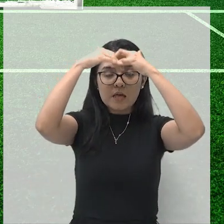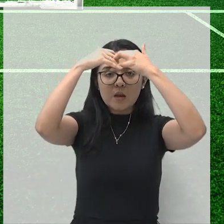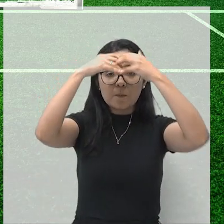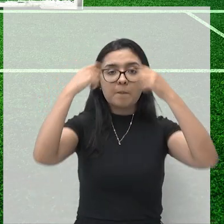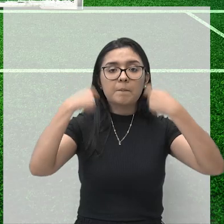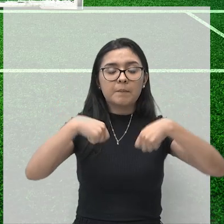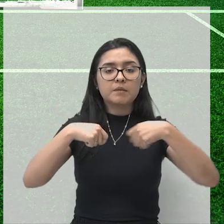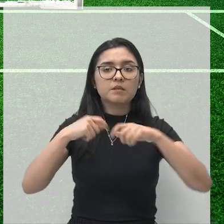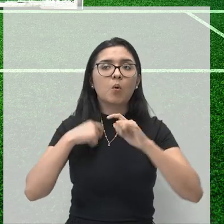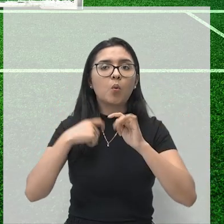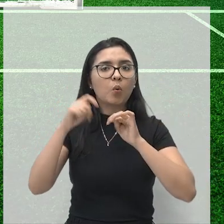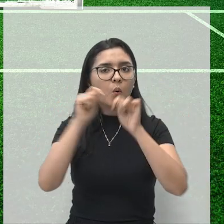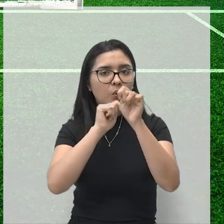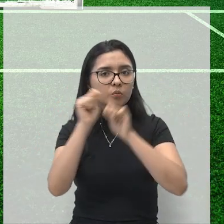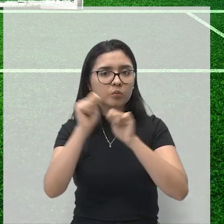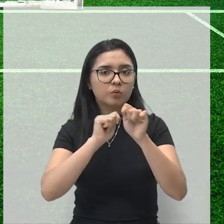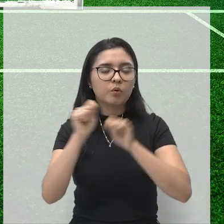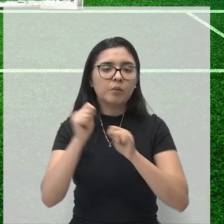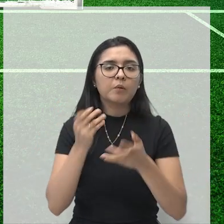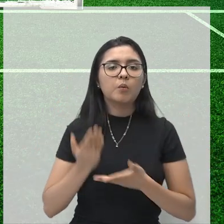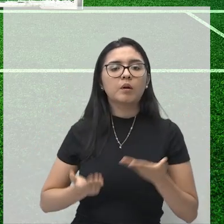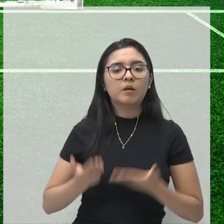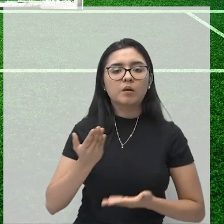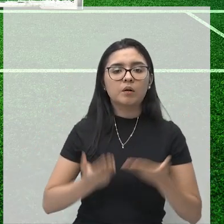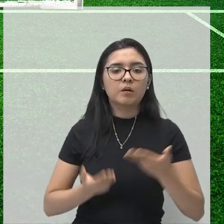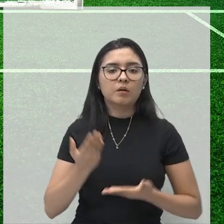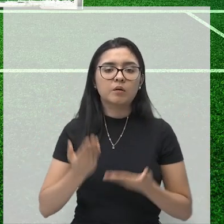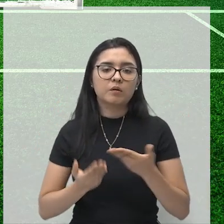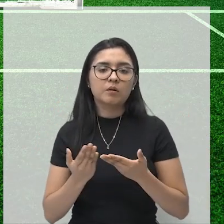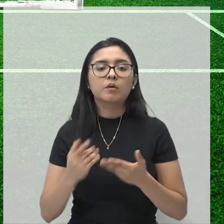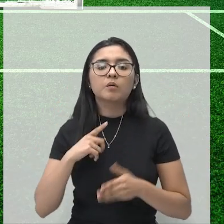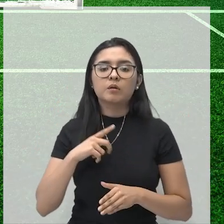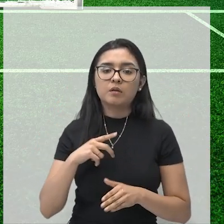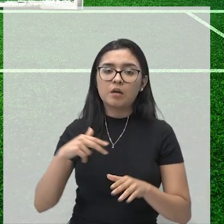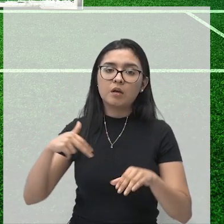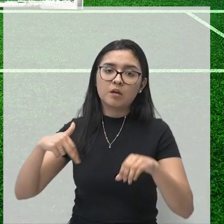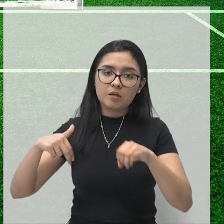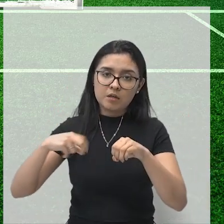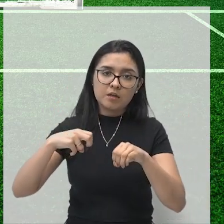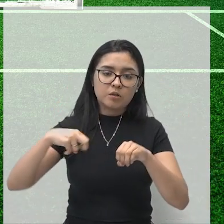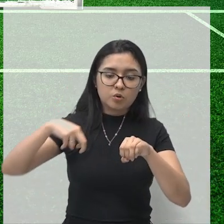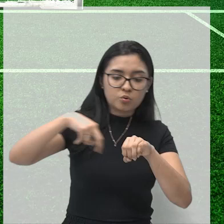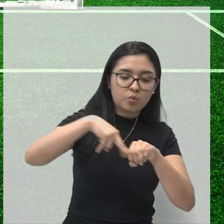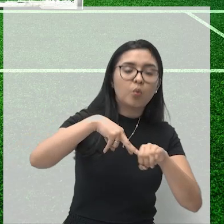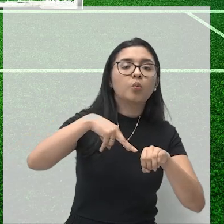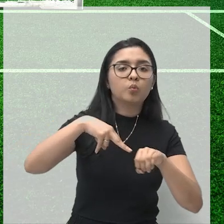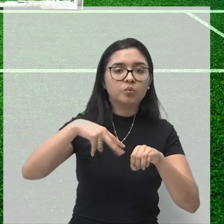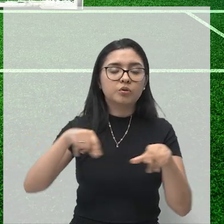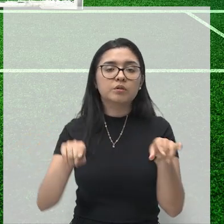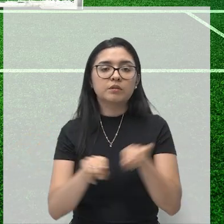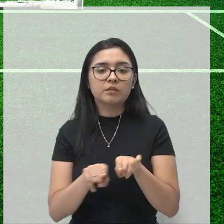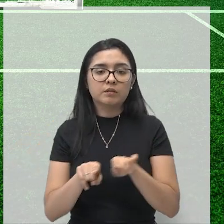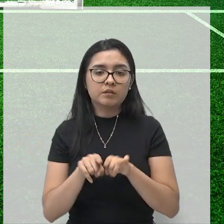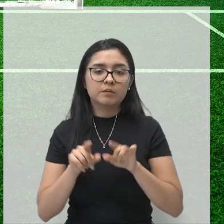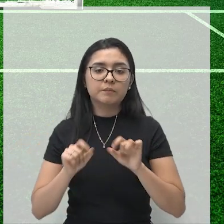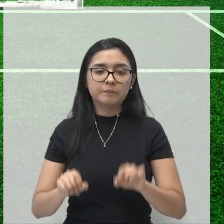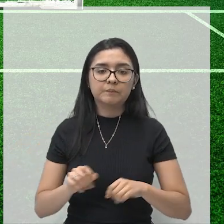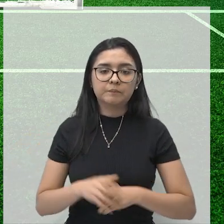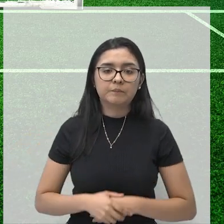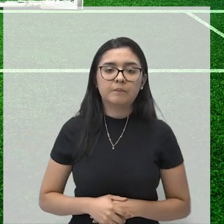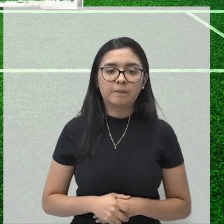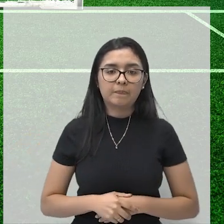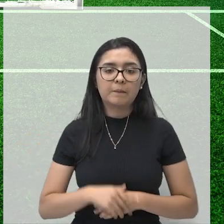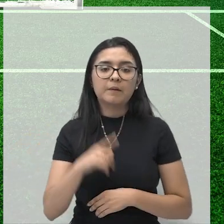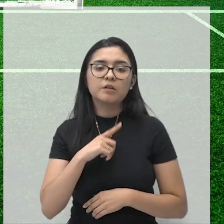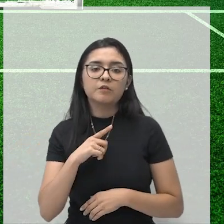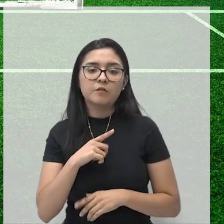estar administrando para dar o equilíbrio entre o passe, entre o chute, para que ela não passe a mais,